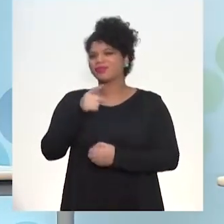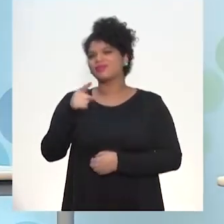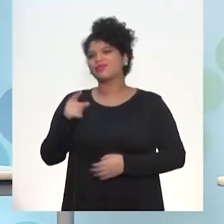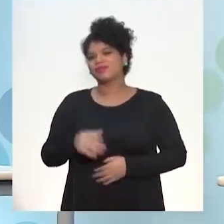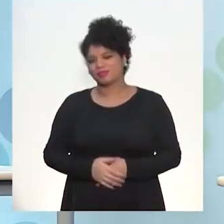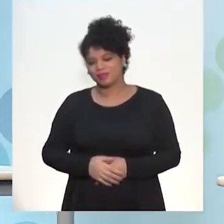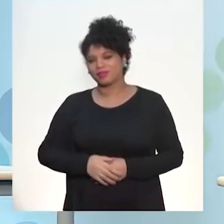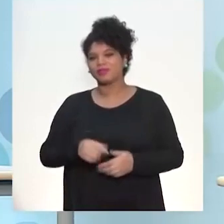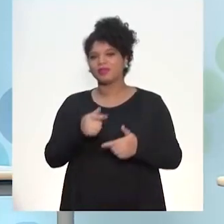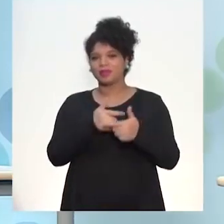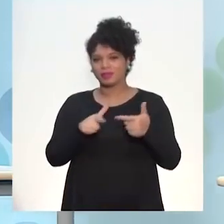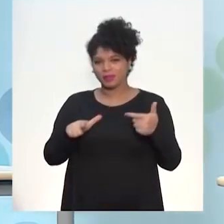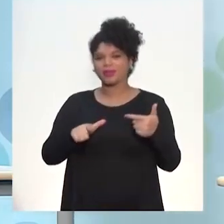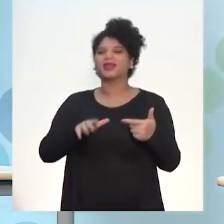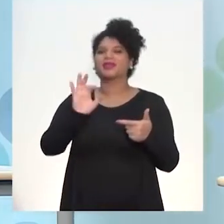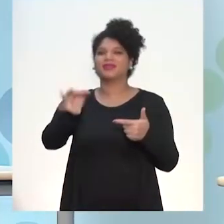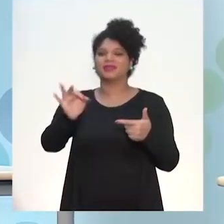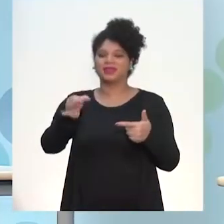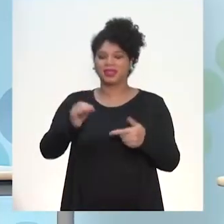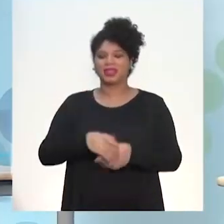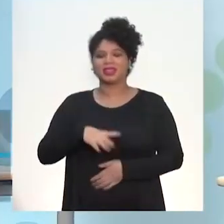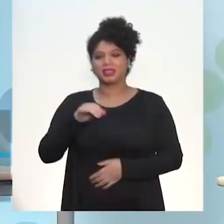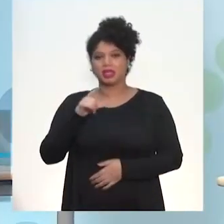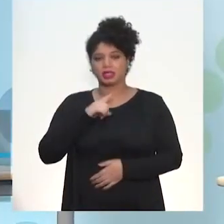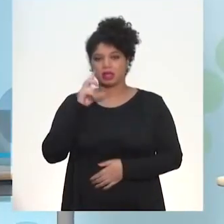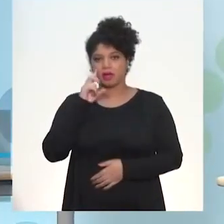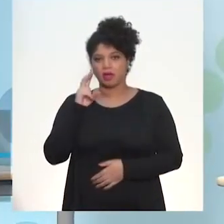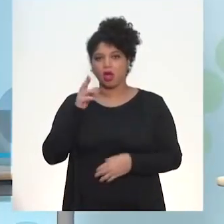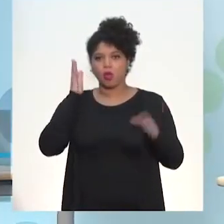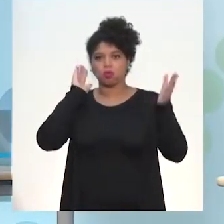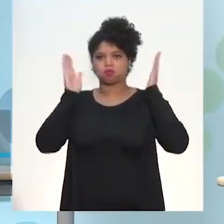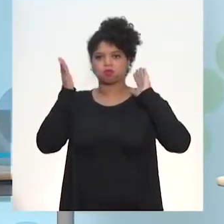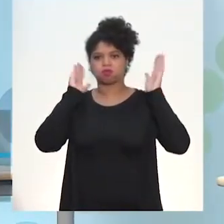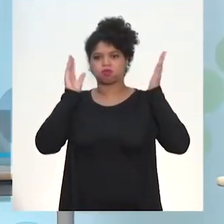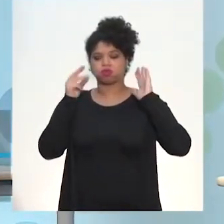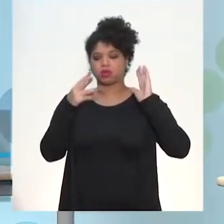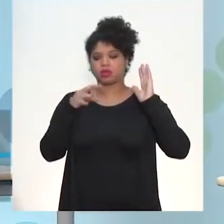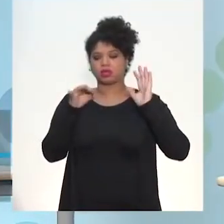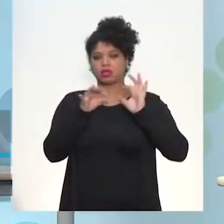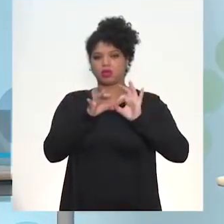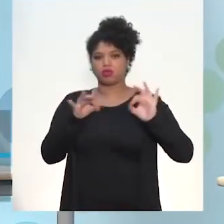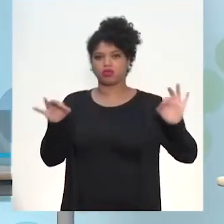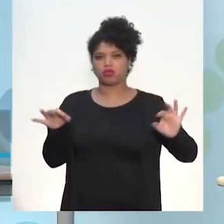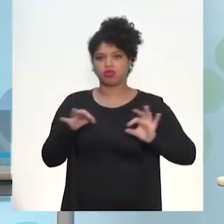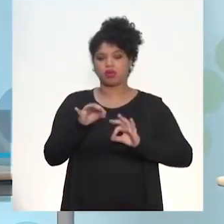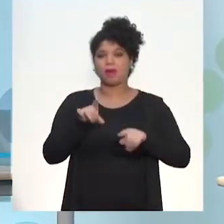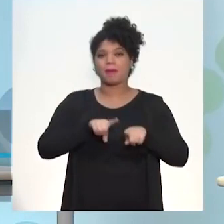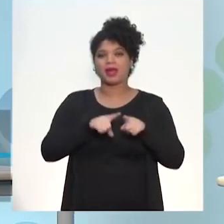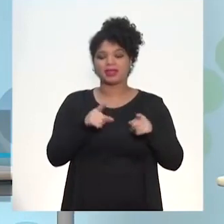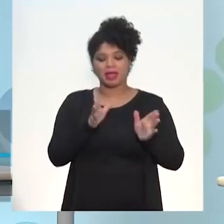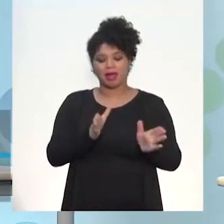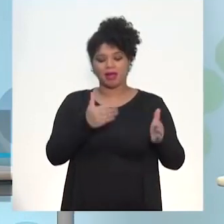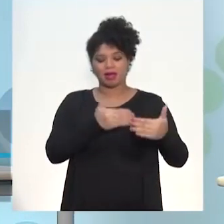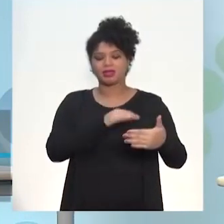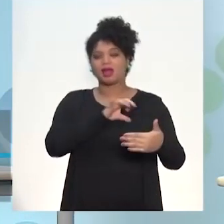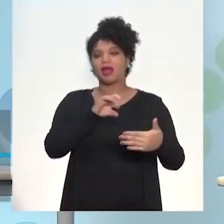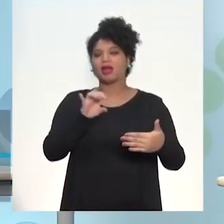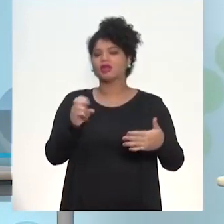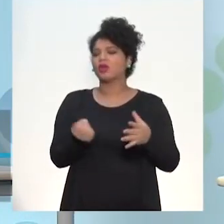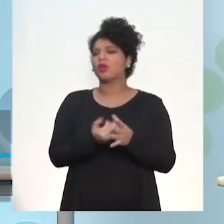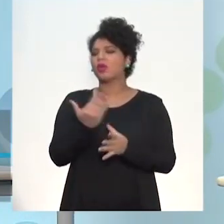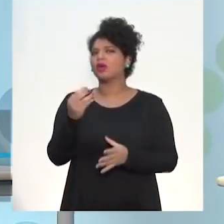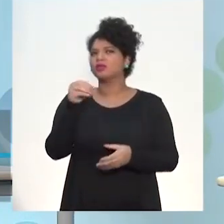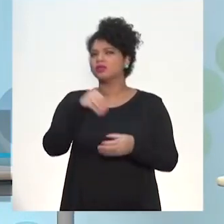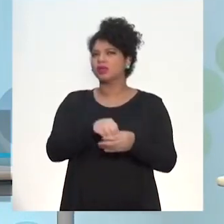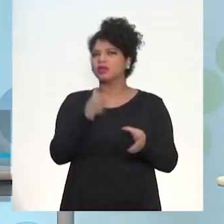Isso mesmo. Se a gente tem uma capacidade do caminhão de 30 metros cúbicos e a gente sabe que cada caixa tem 1 metro cúbico, para saber quantas caixas